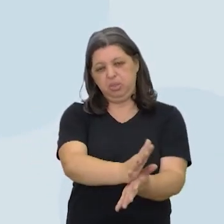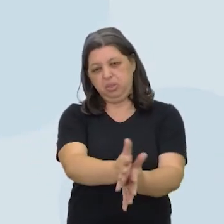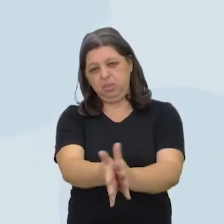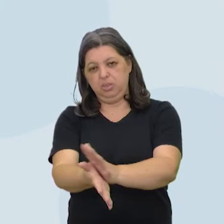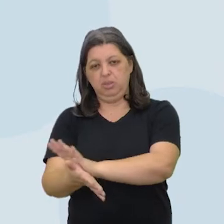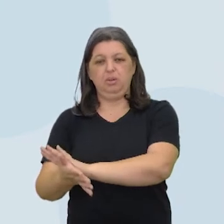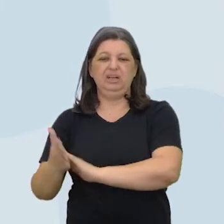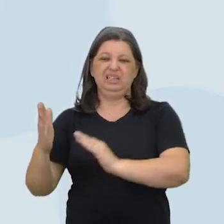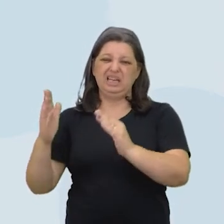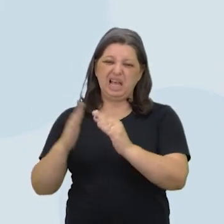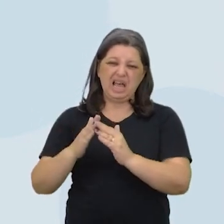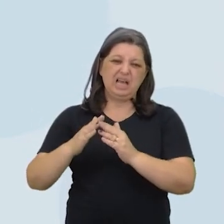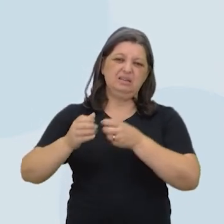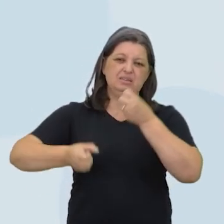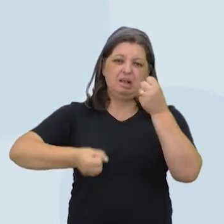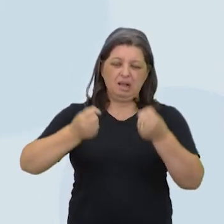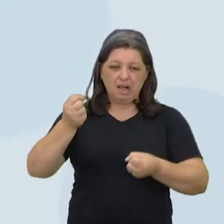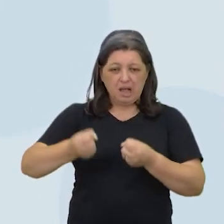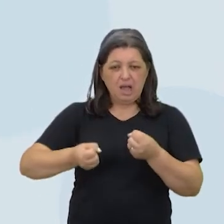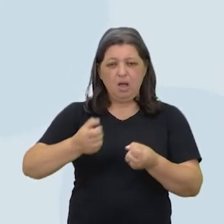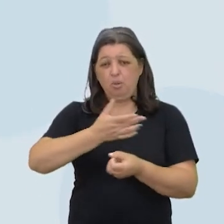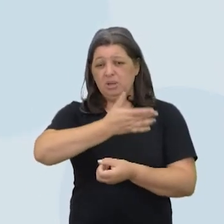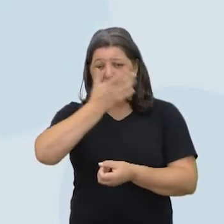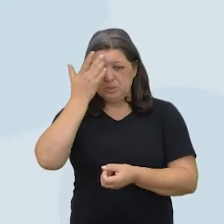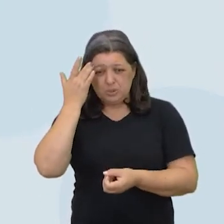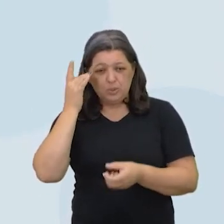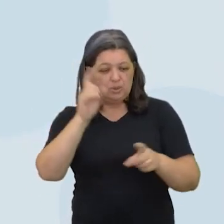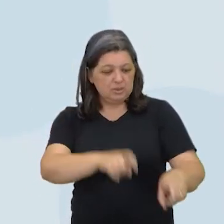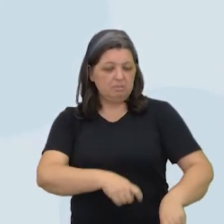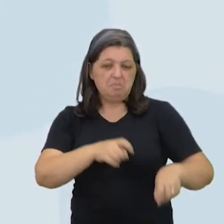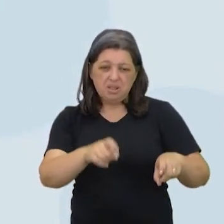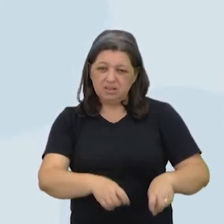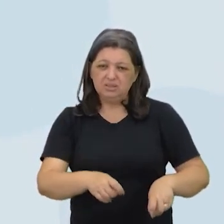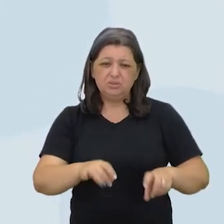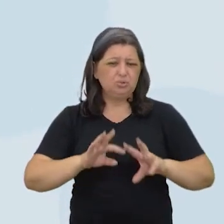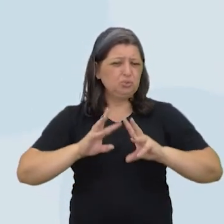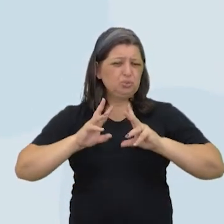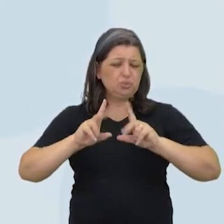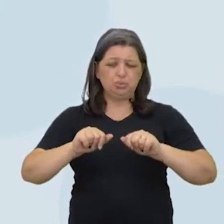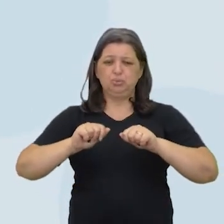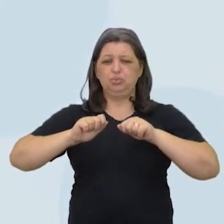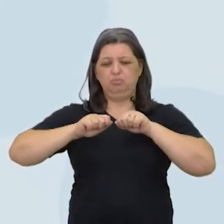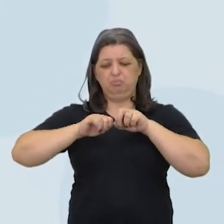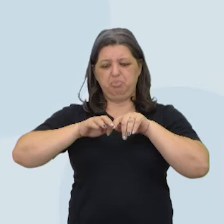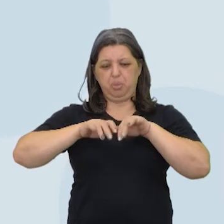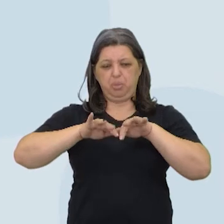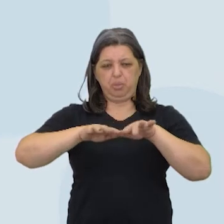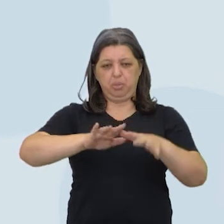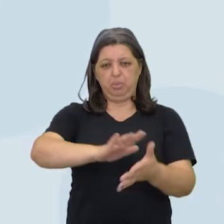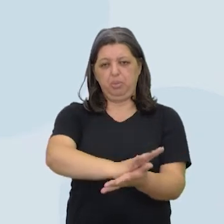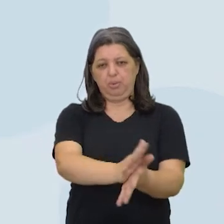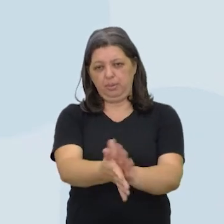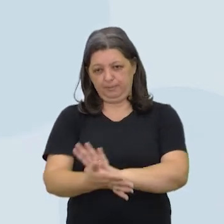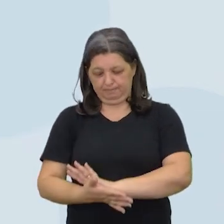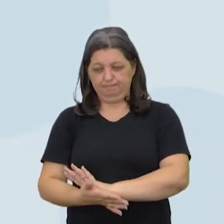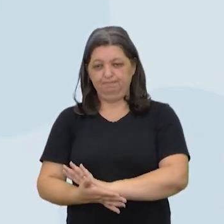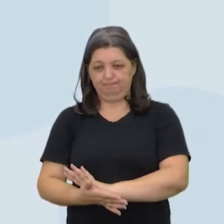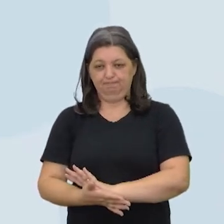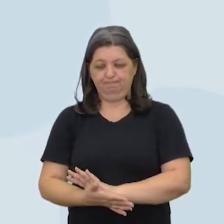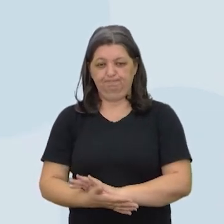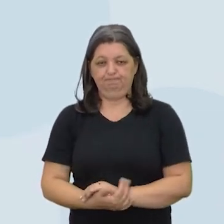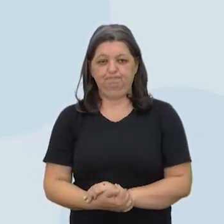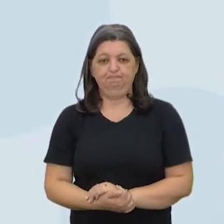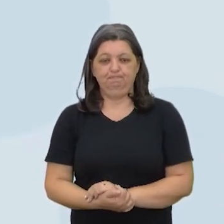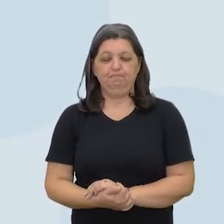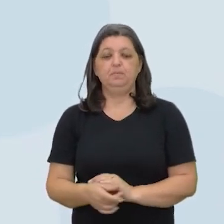casas, não vou falar aqui, mas plantações, né? Levando comunidades inteiras e essas barragens